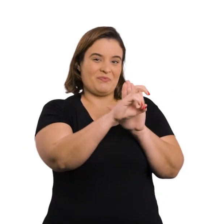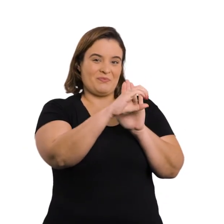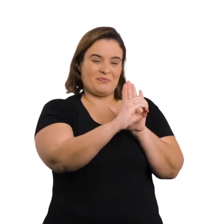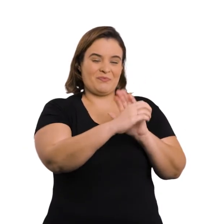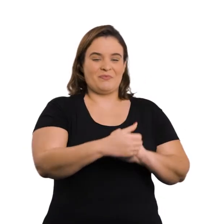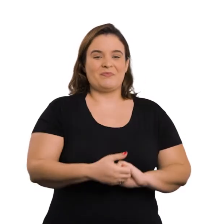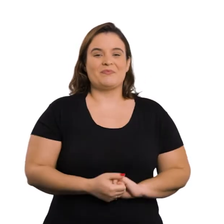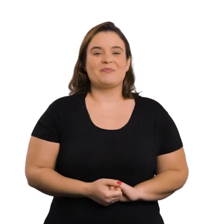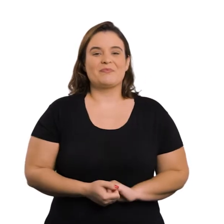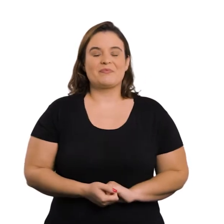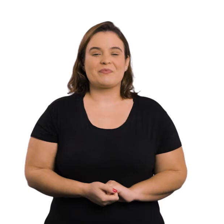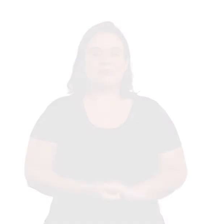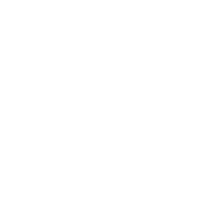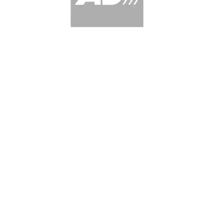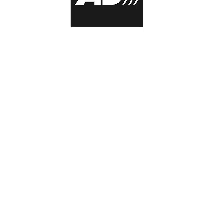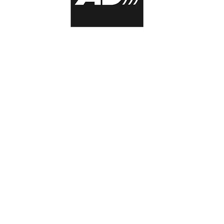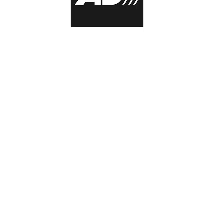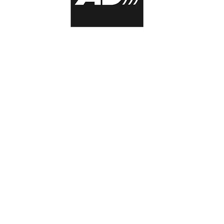ABNT-NBR 9050.